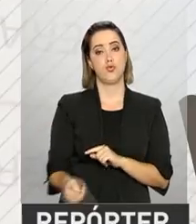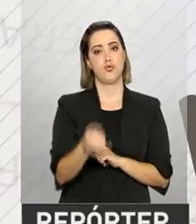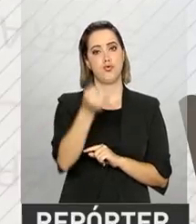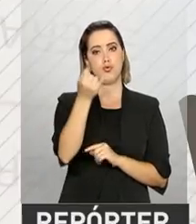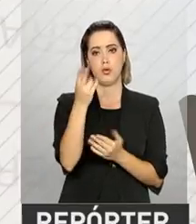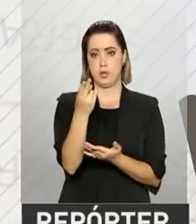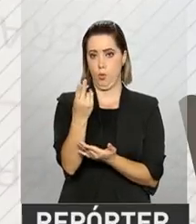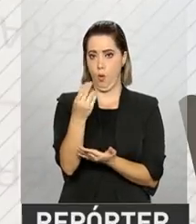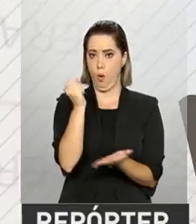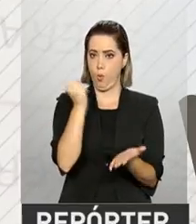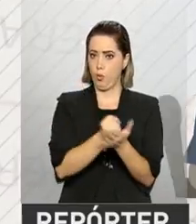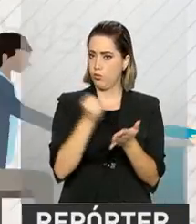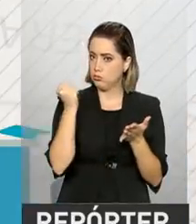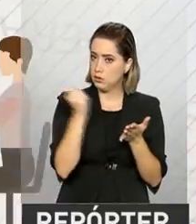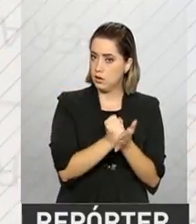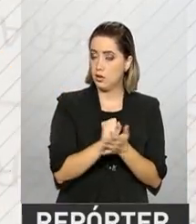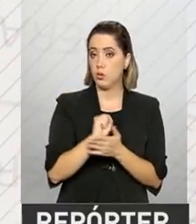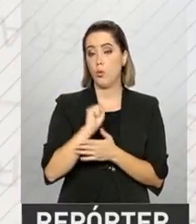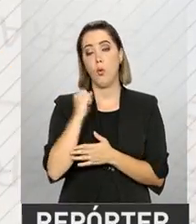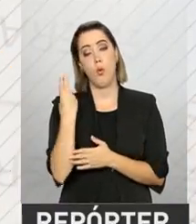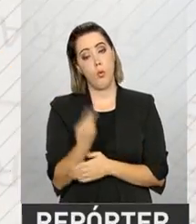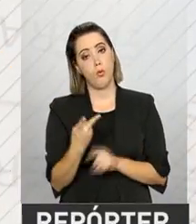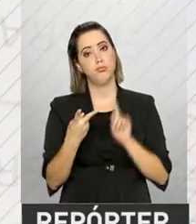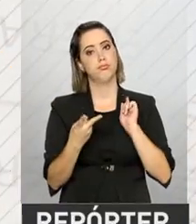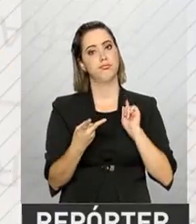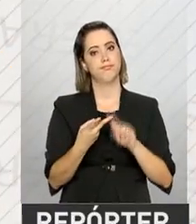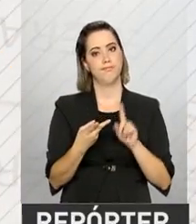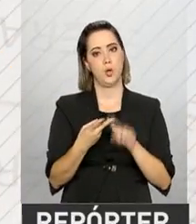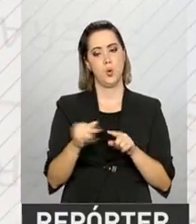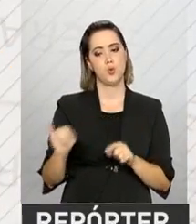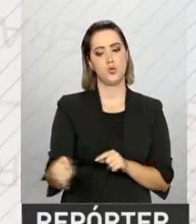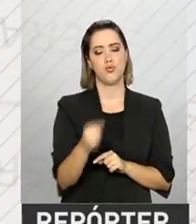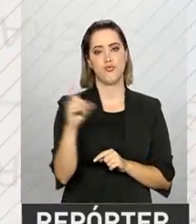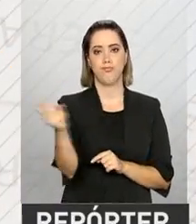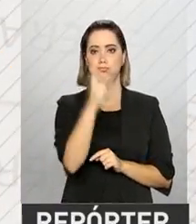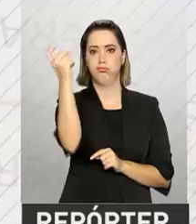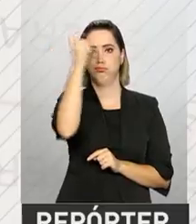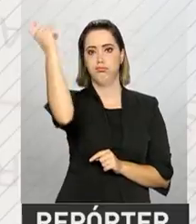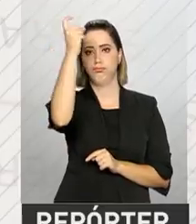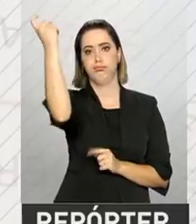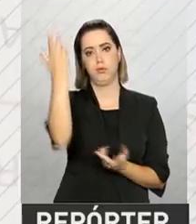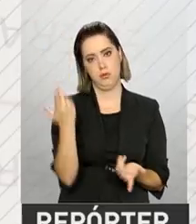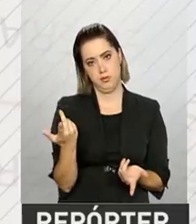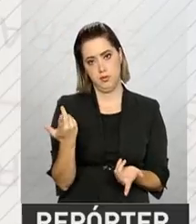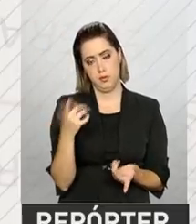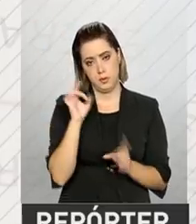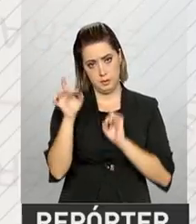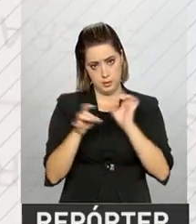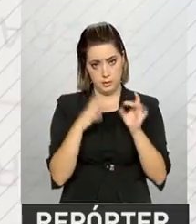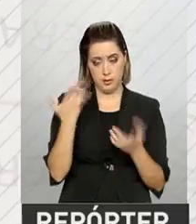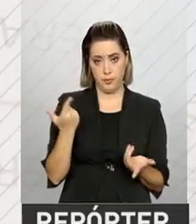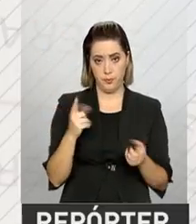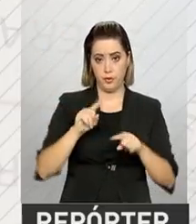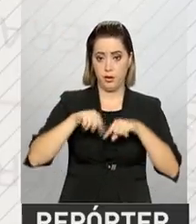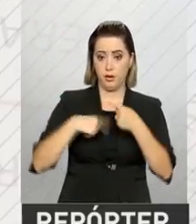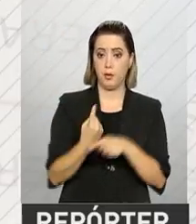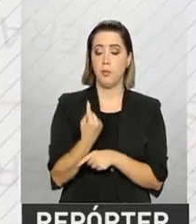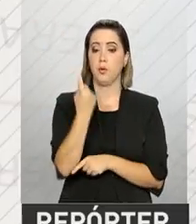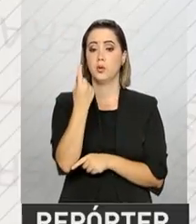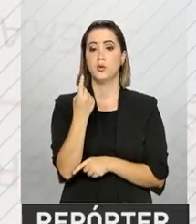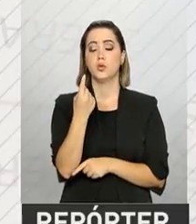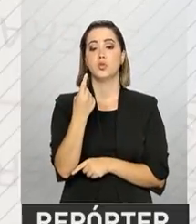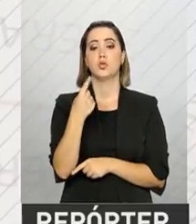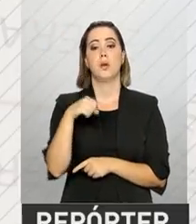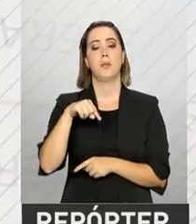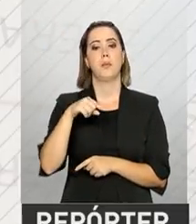juros específica que pode ser bem maior do que a primeira. A partir do dia 1º de setembro, as instituições bancárias só vão poder cobrar os juros